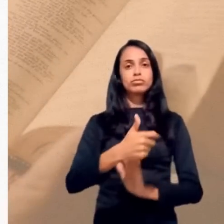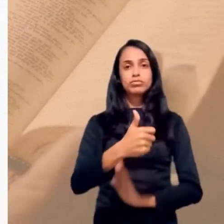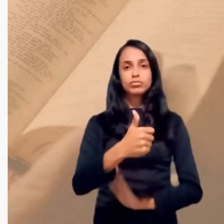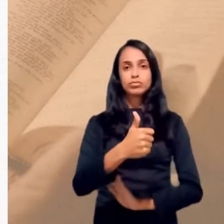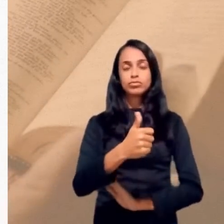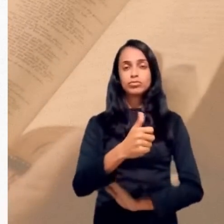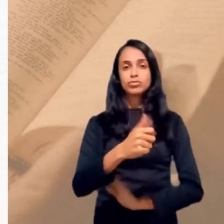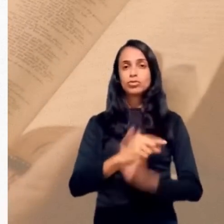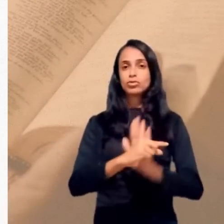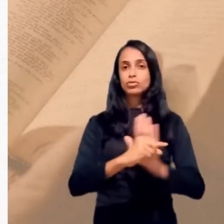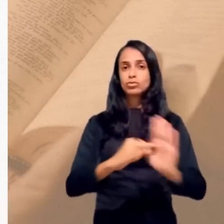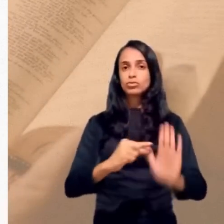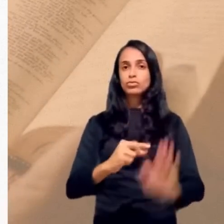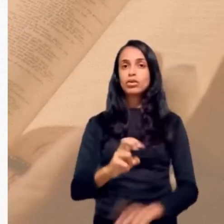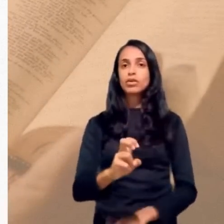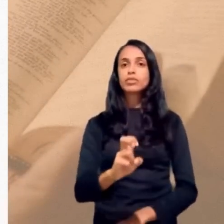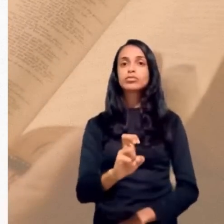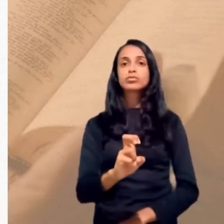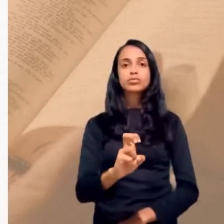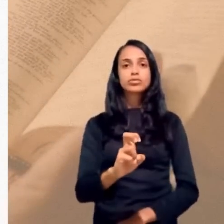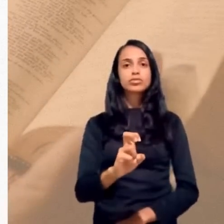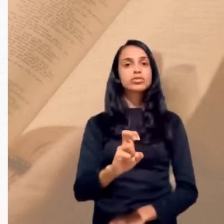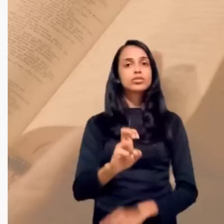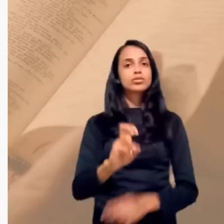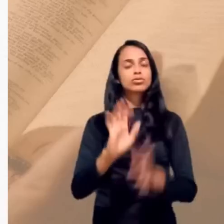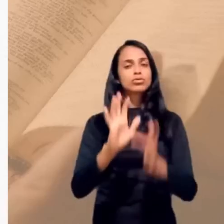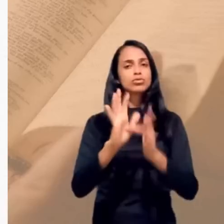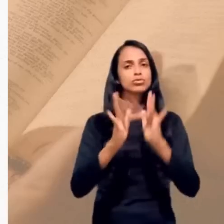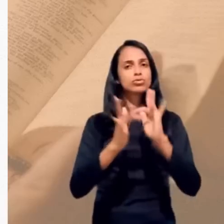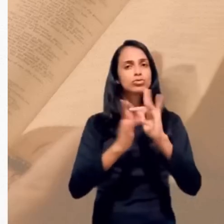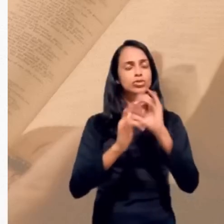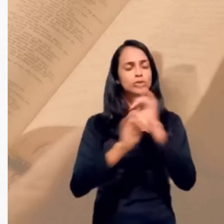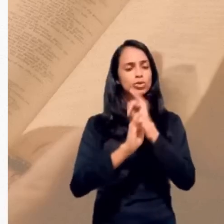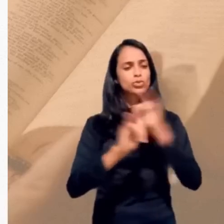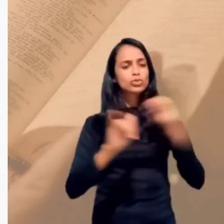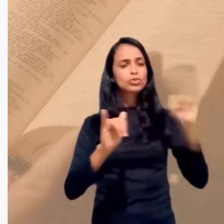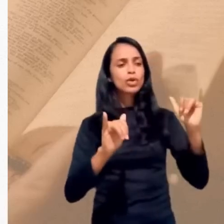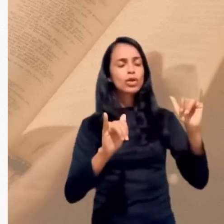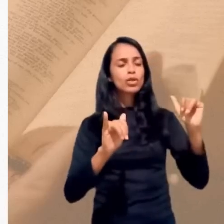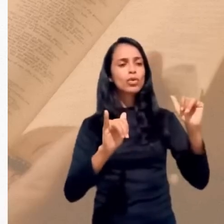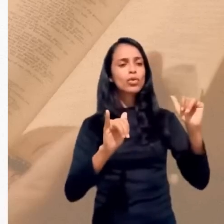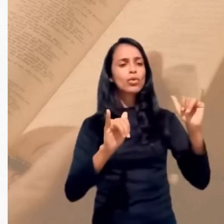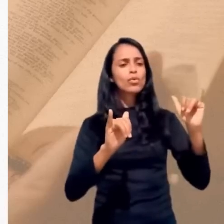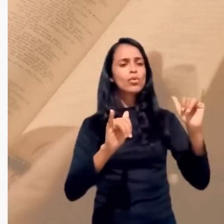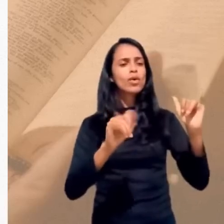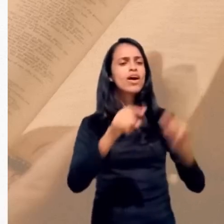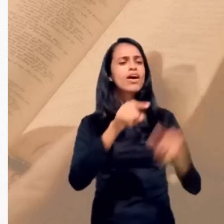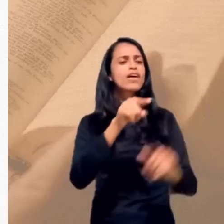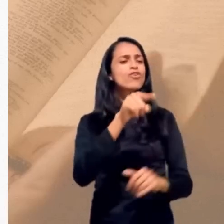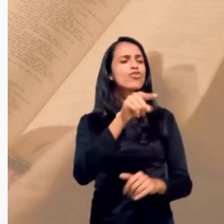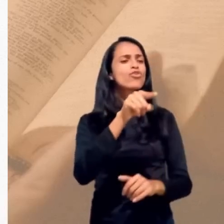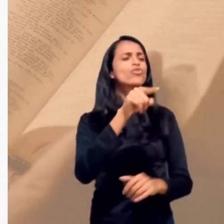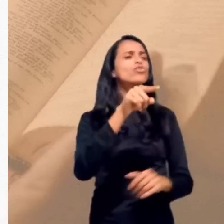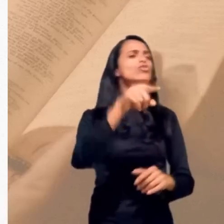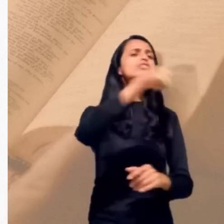pois, Jesus: Filhos, tendes alguma coisa de comer?